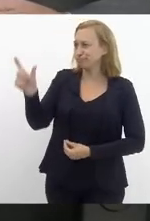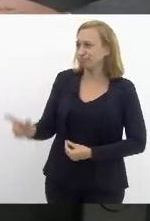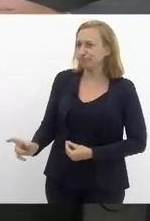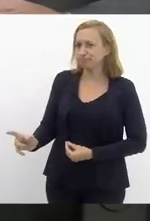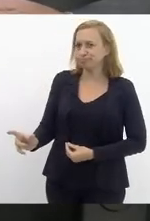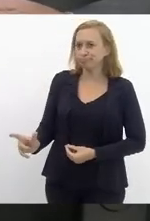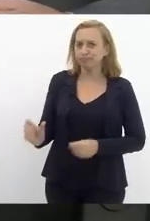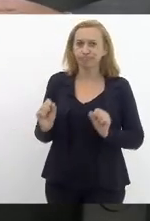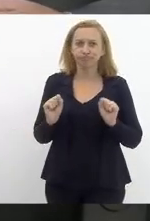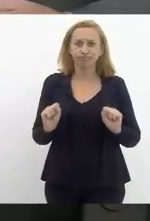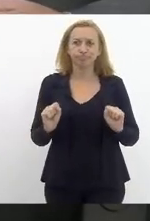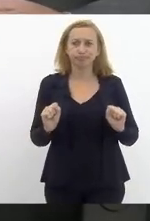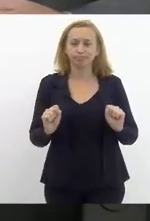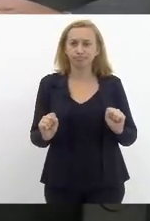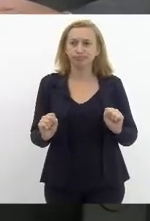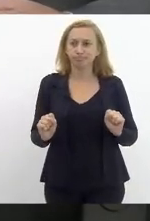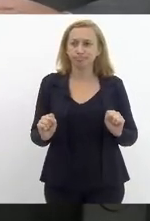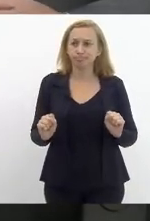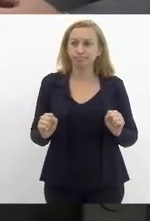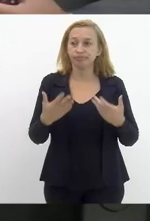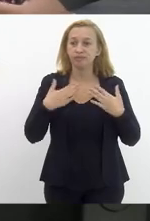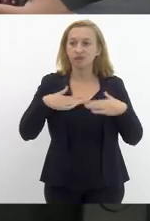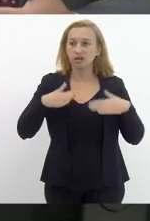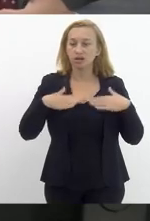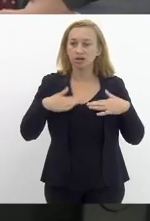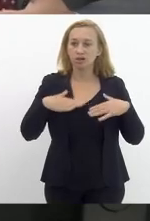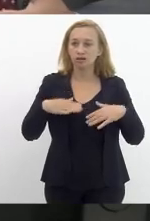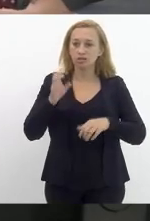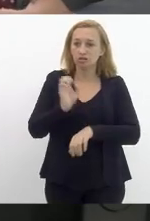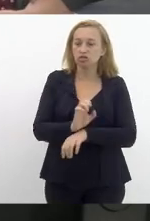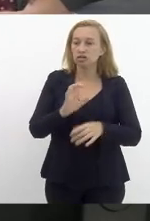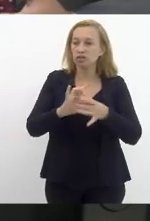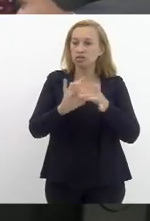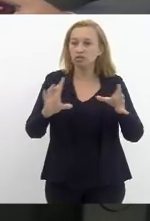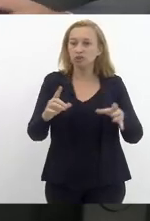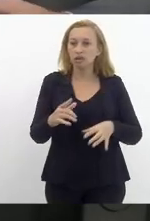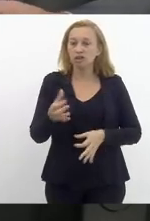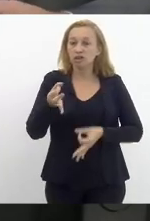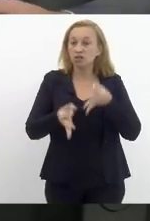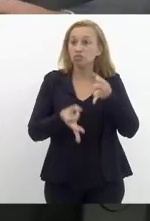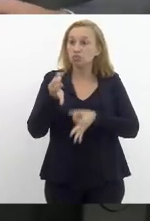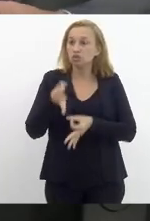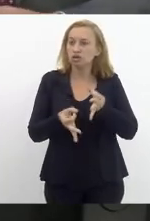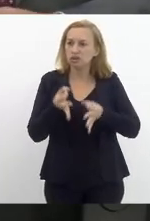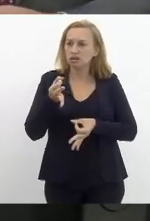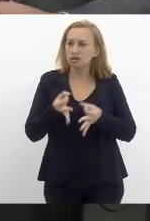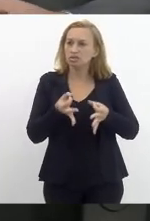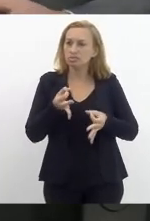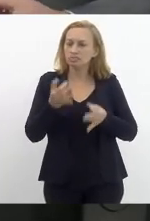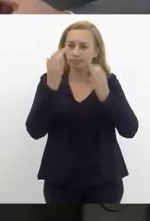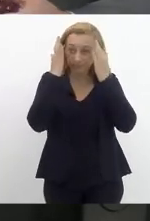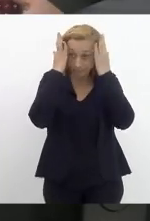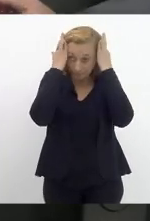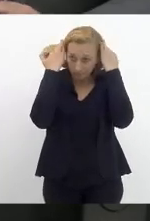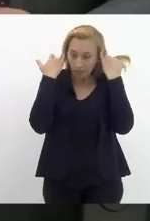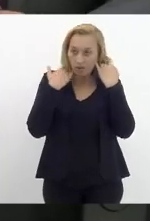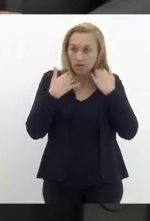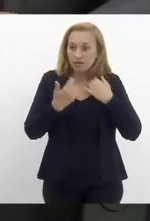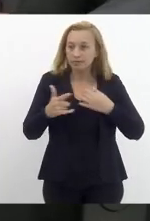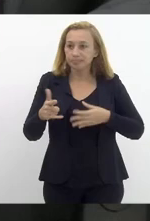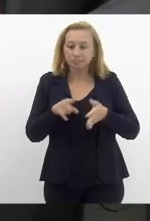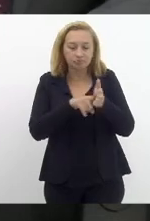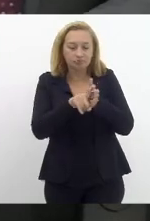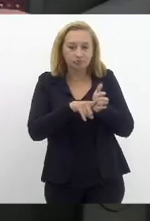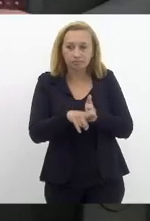pode ter a tranquilidade de estar no Estado democrático e a justiça não ter como fazer